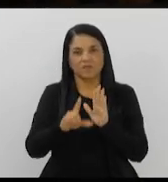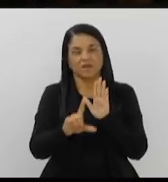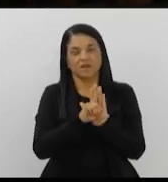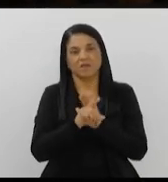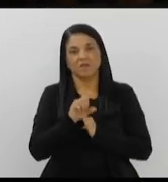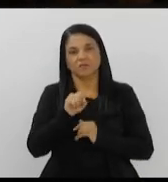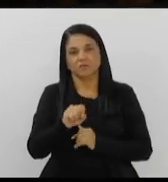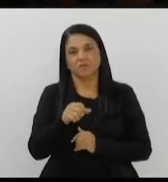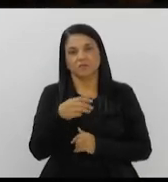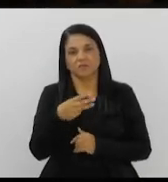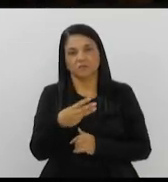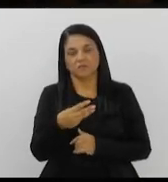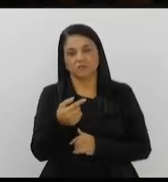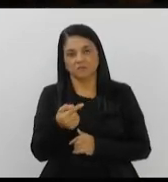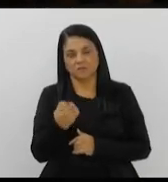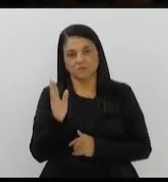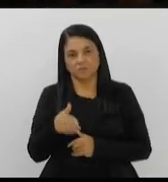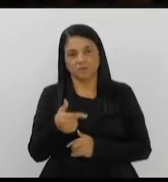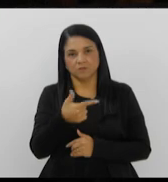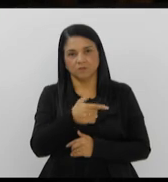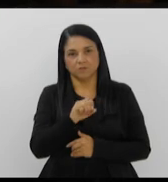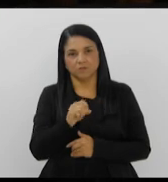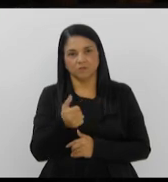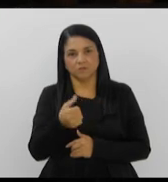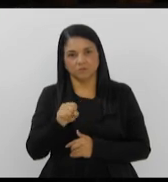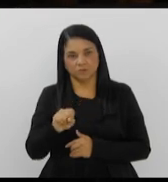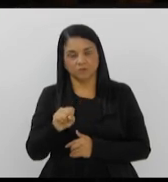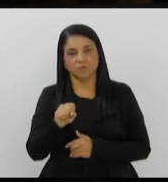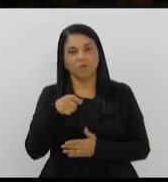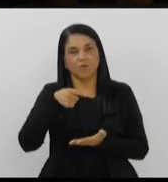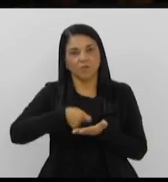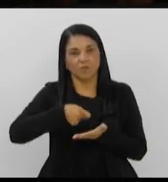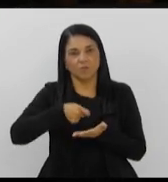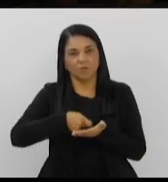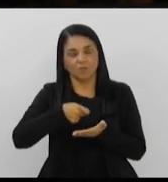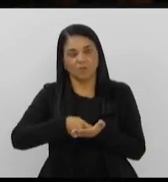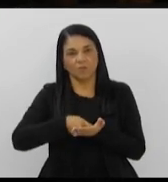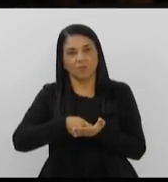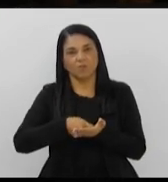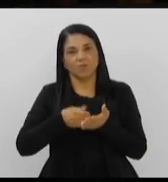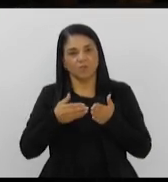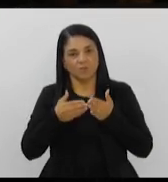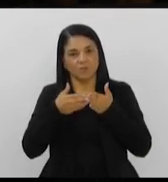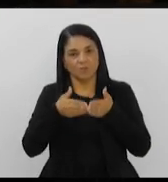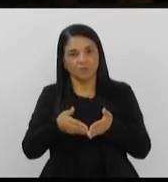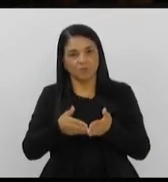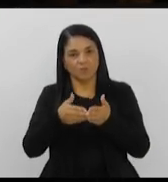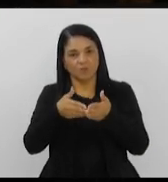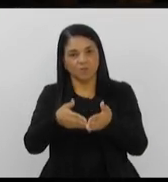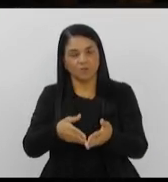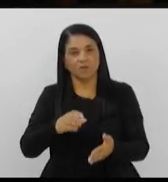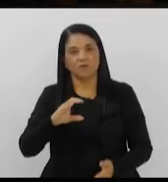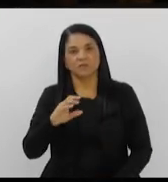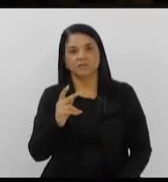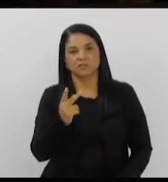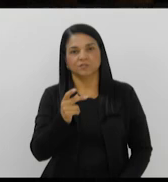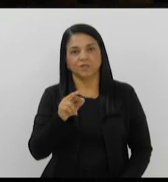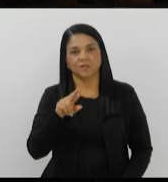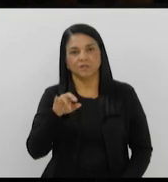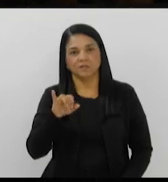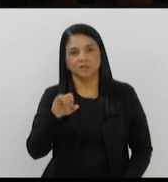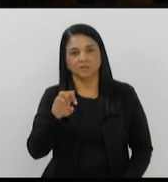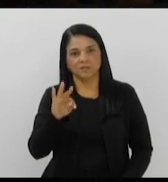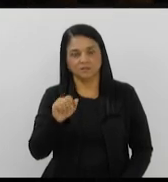8.037, de 2018, que estabeleceu a obrigatoriedade da linha social fazendo trajeto Charitas Praça 15.